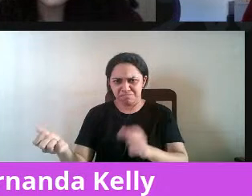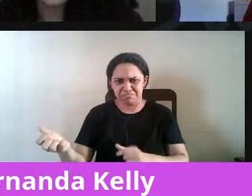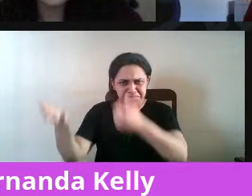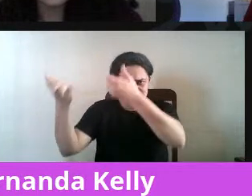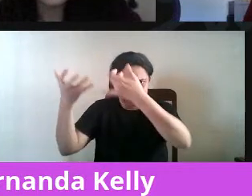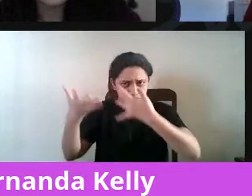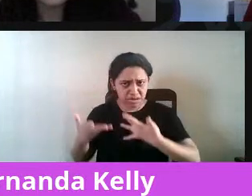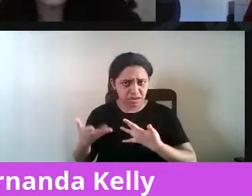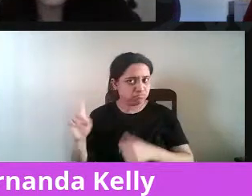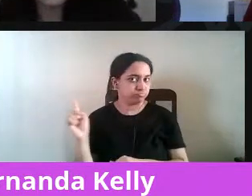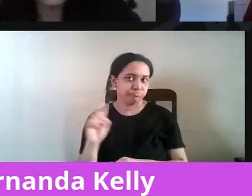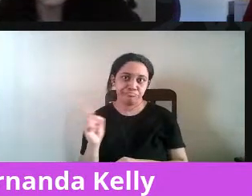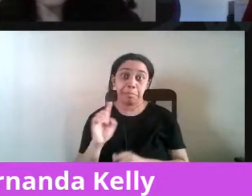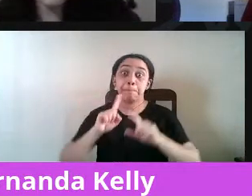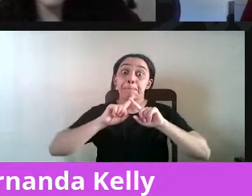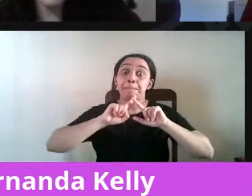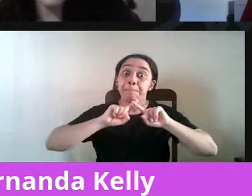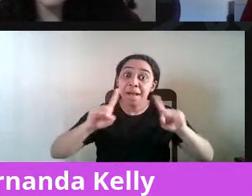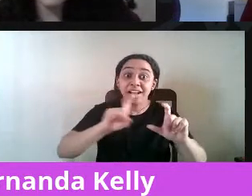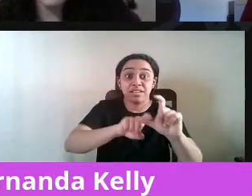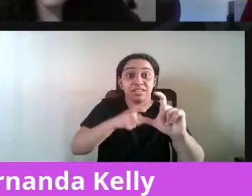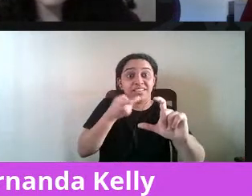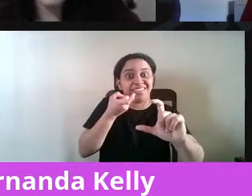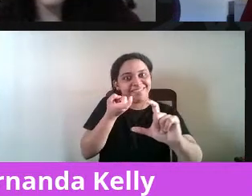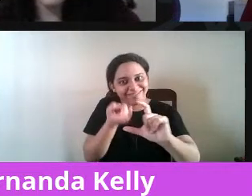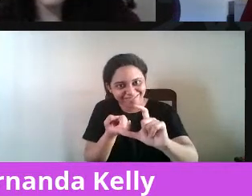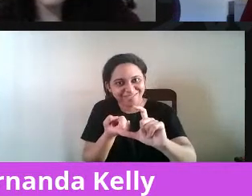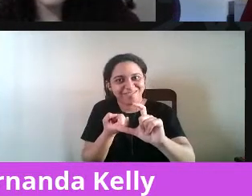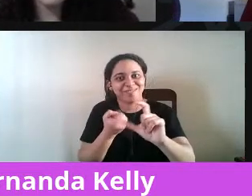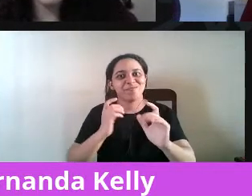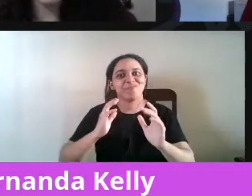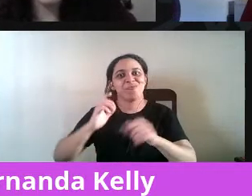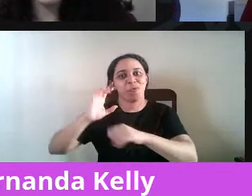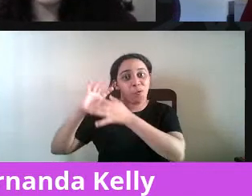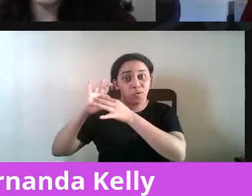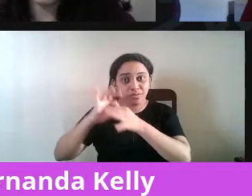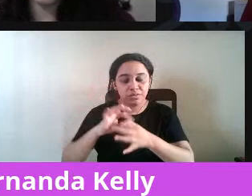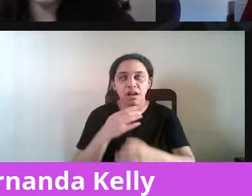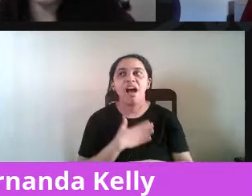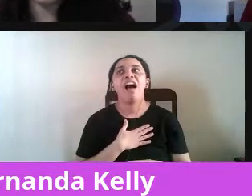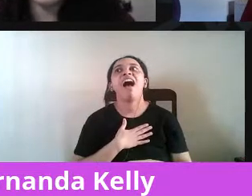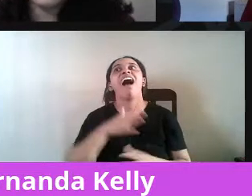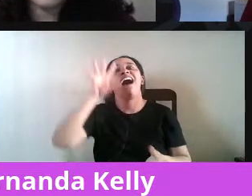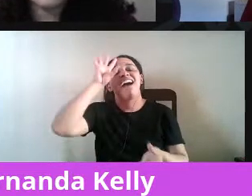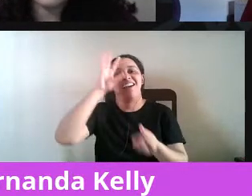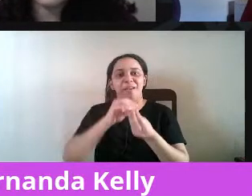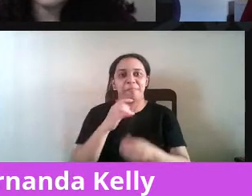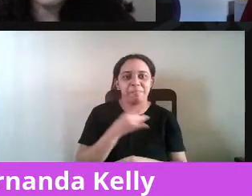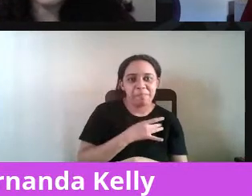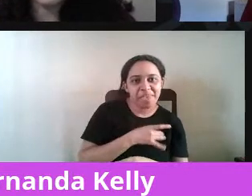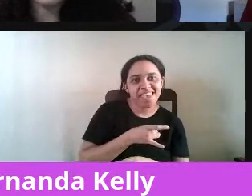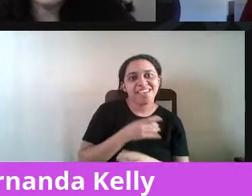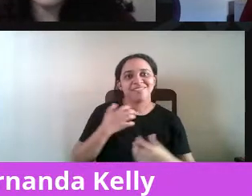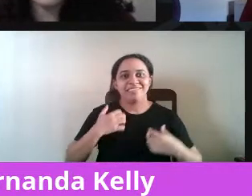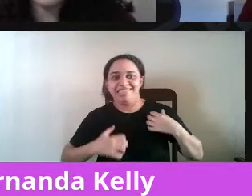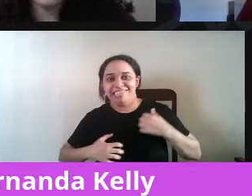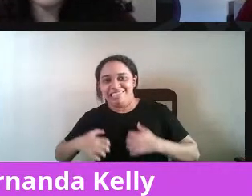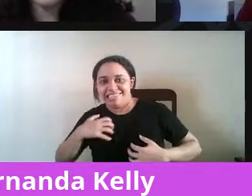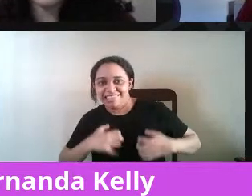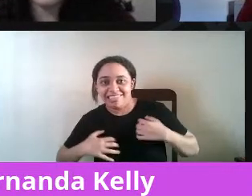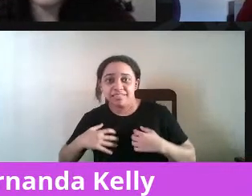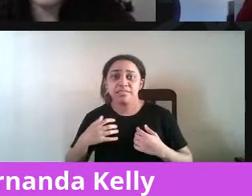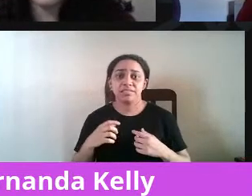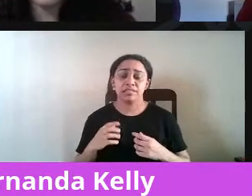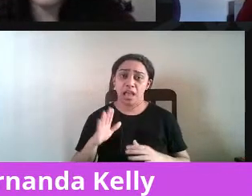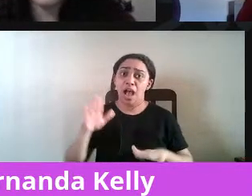a expressão cabelo em pé, eu estou com o cabelo em pé. Estou morrendo de medo, estou apavorada com essa história. Certo? Então, tem isso. Então, tem umas que são